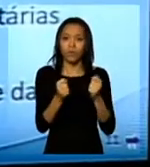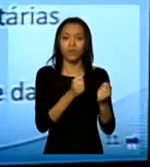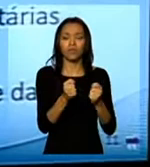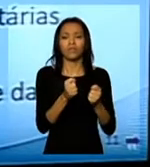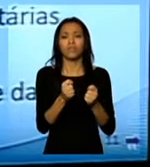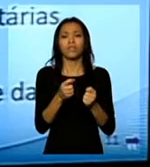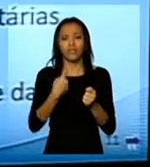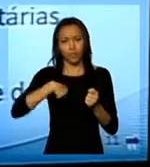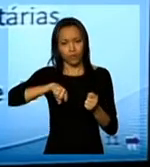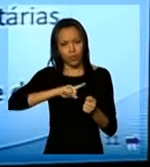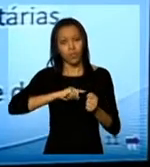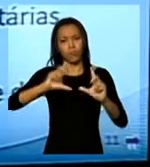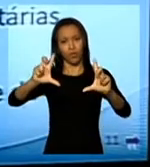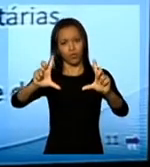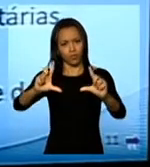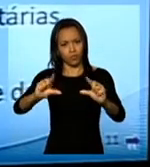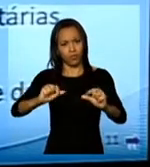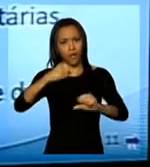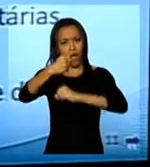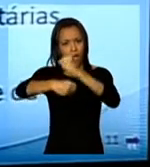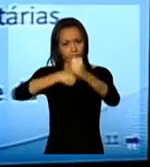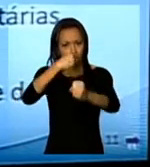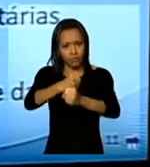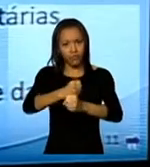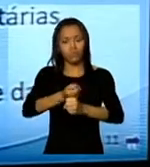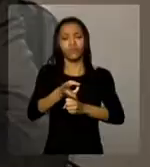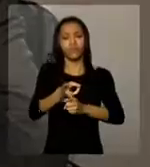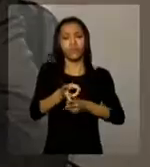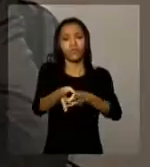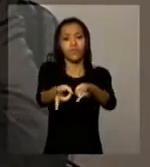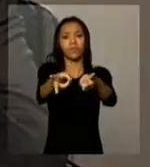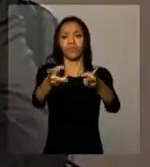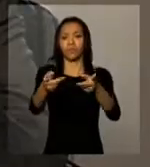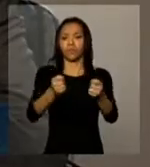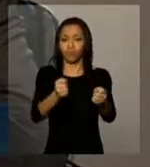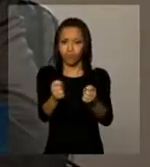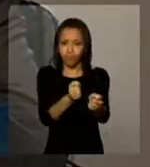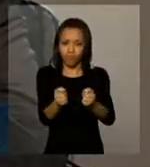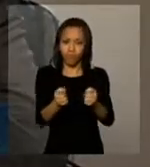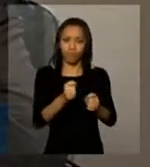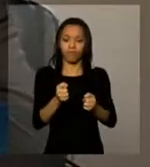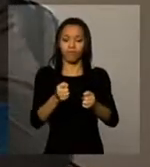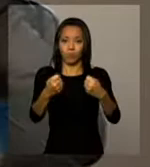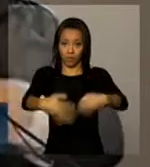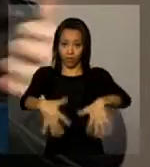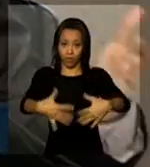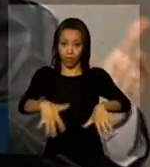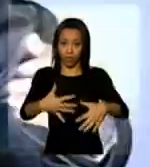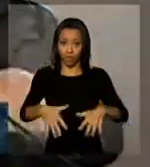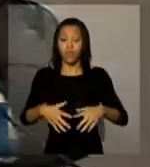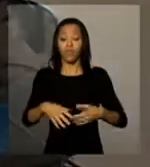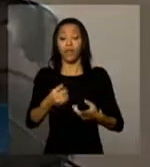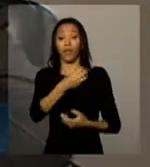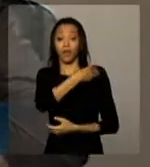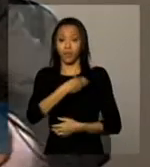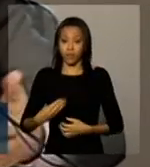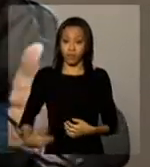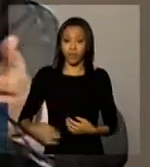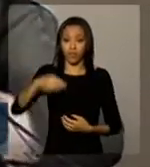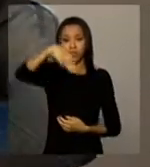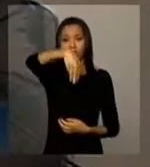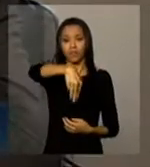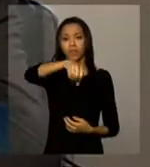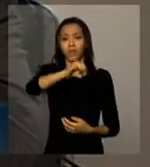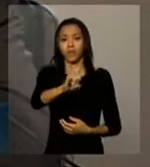nós temos feito a cada ano, reiterada a cada ano, e sobre a qual a ministra Miriam dará